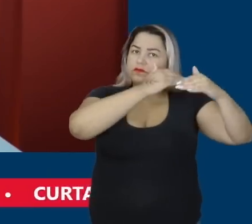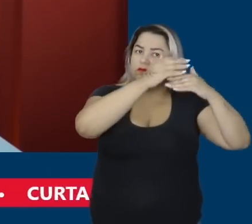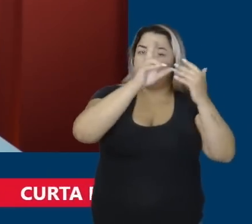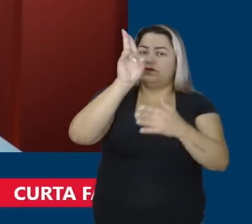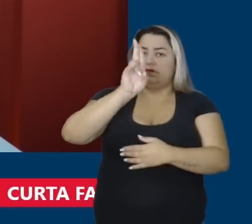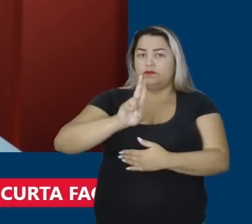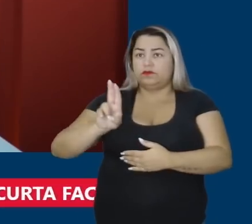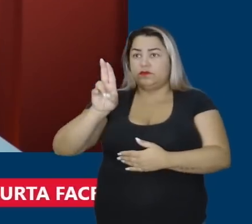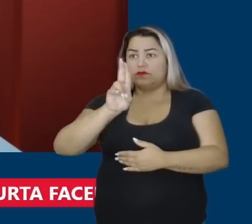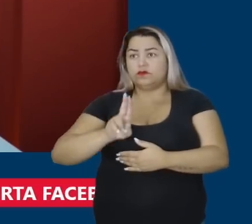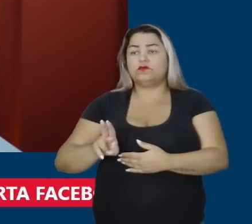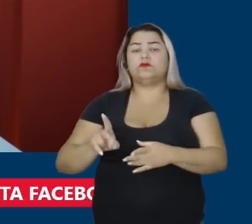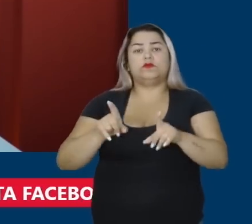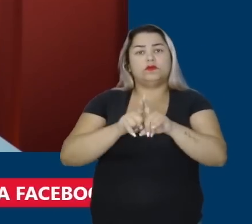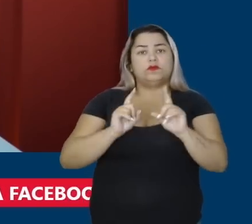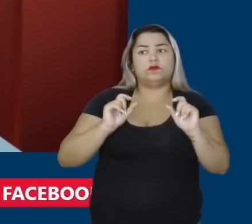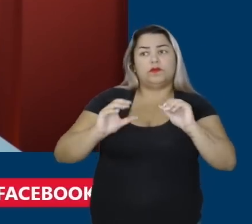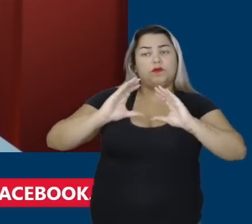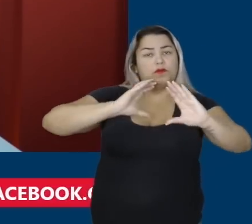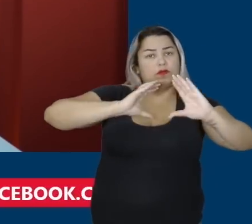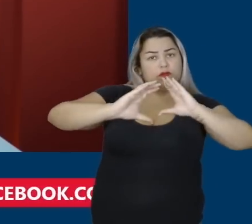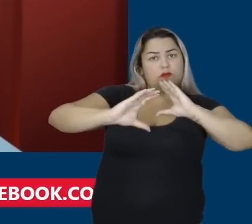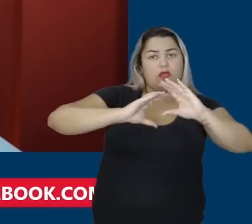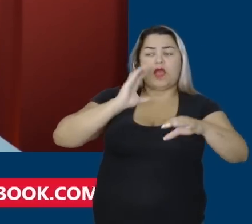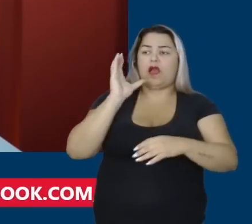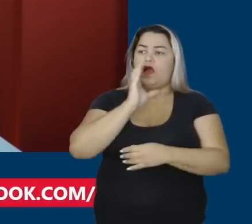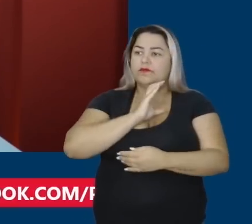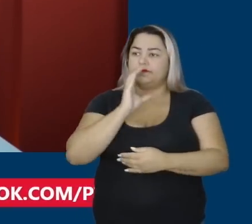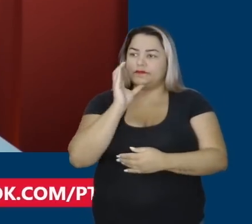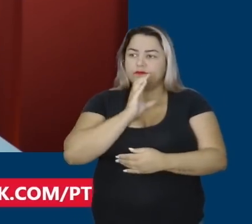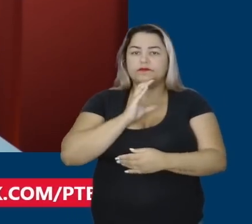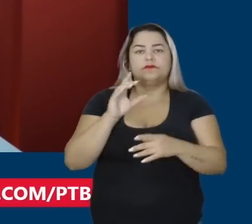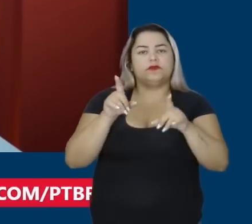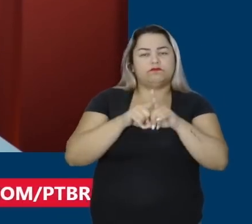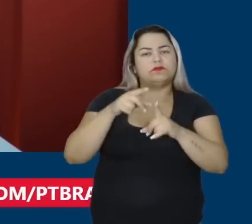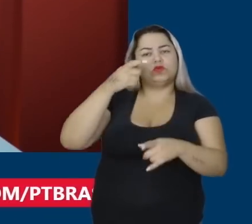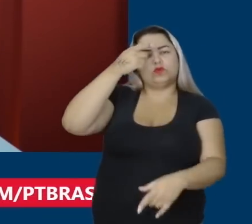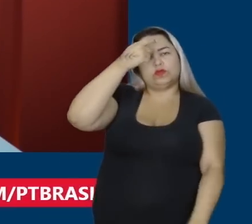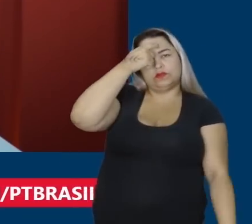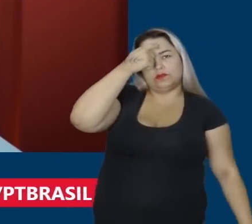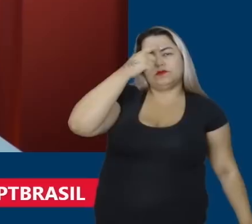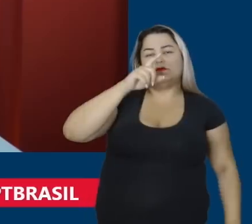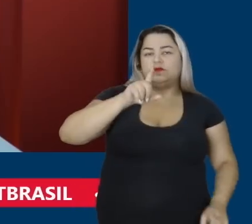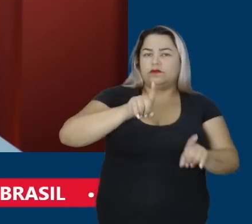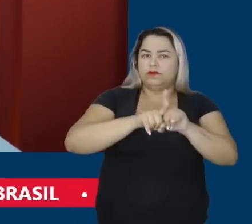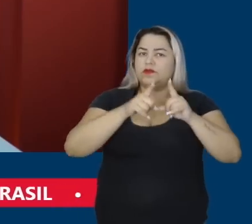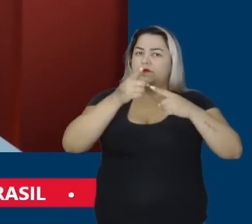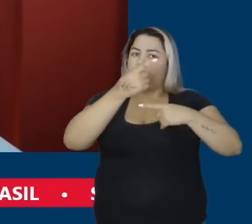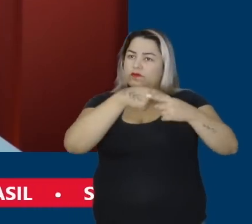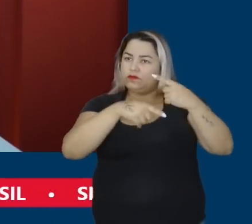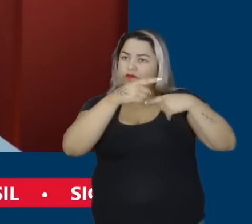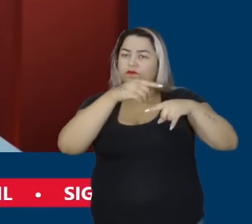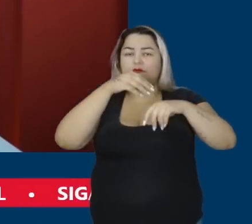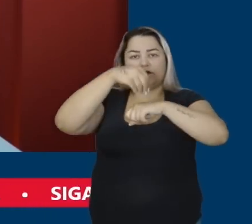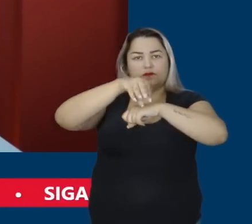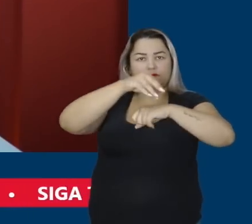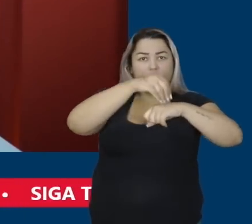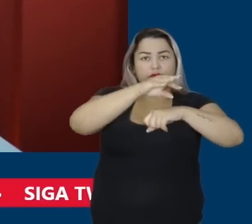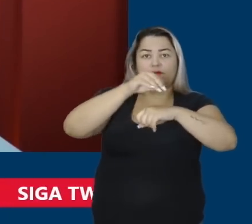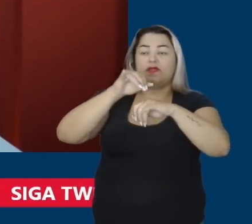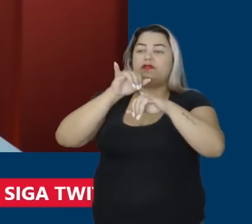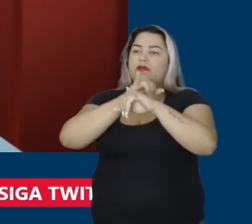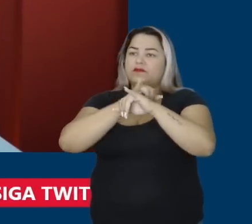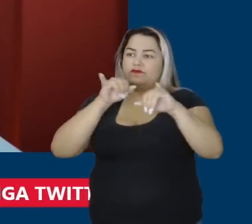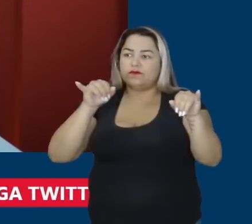ferramentas necessárias para uma comunicação ágil, moderna e conscientizadora e construir a articulação e distribuição das